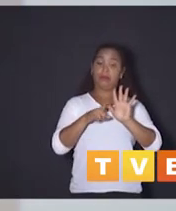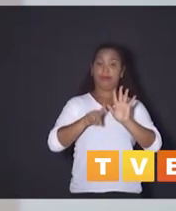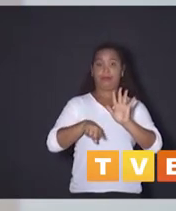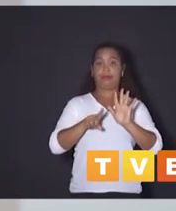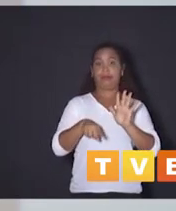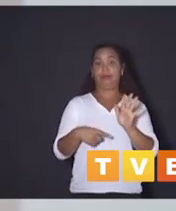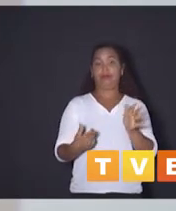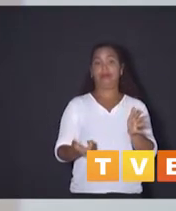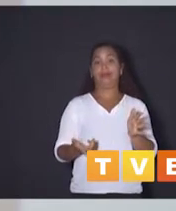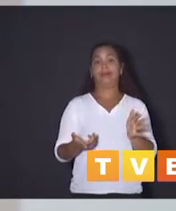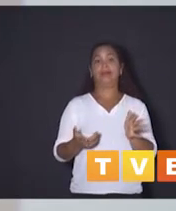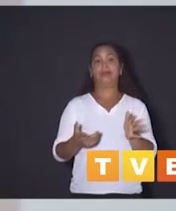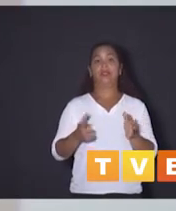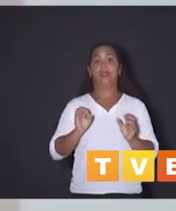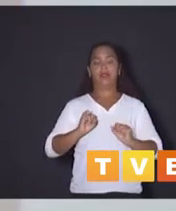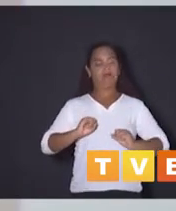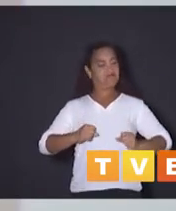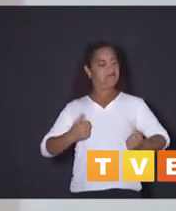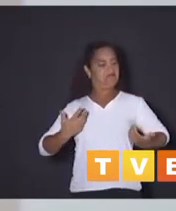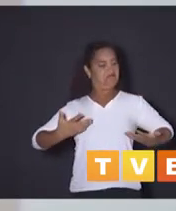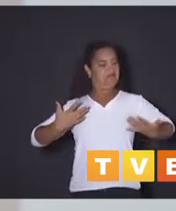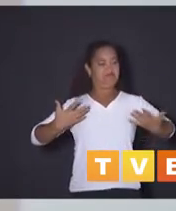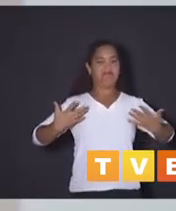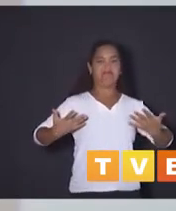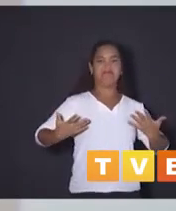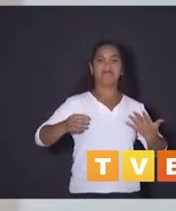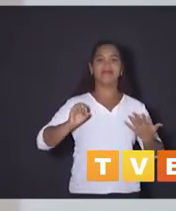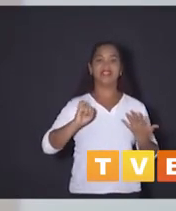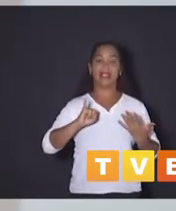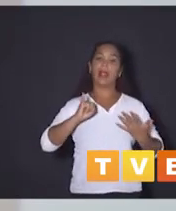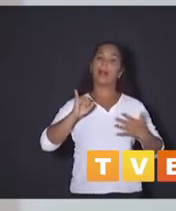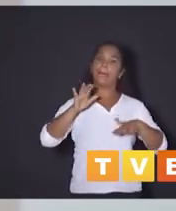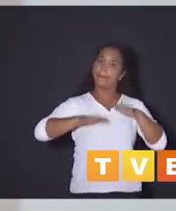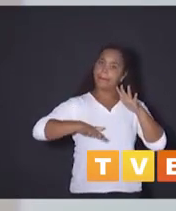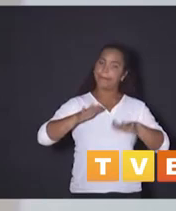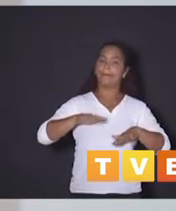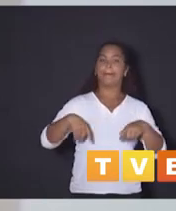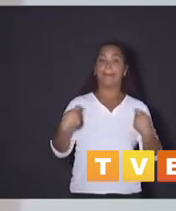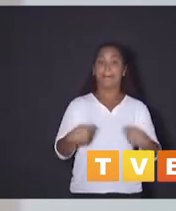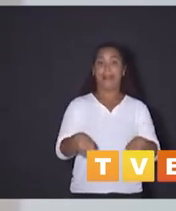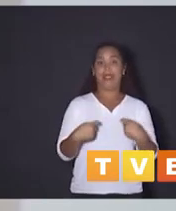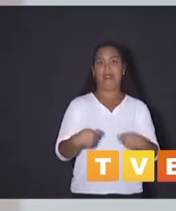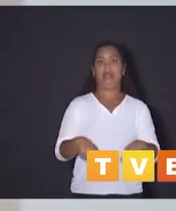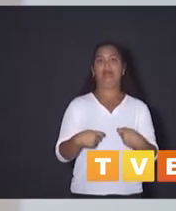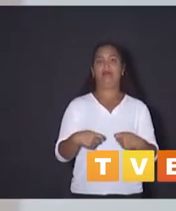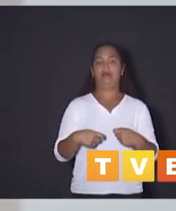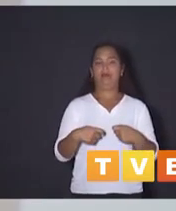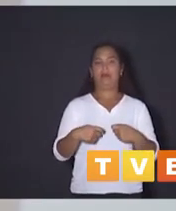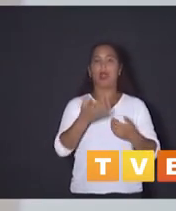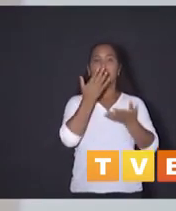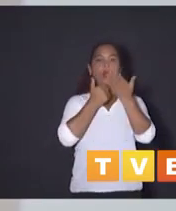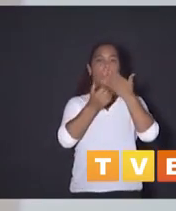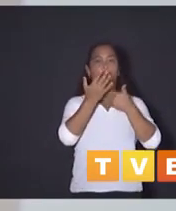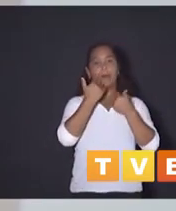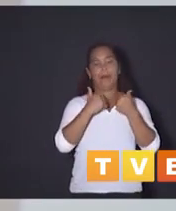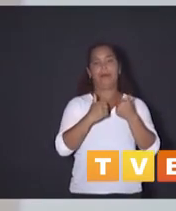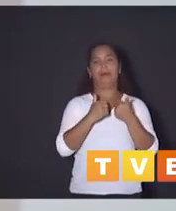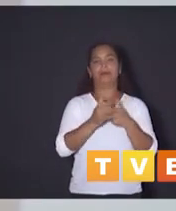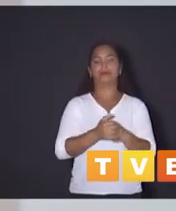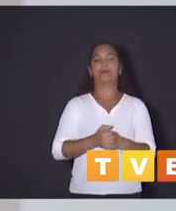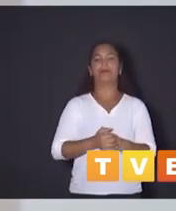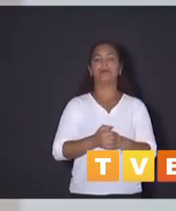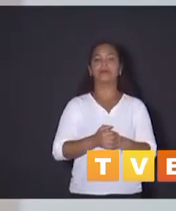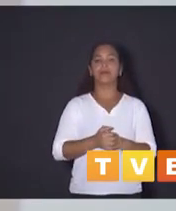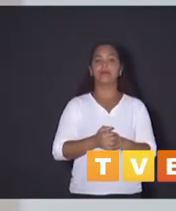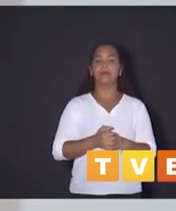aaaah nossa disposição ela é muito independente muito consequência daquilo que nós nos alimentamos então